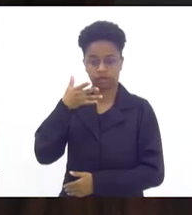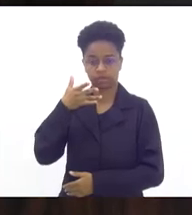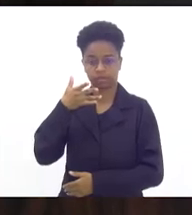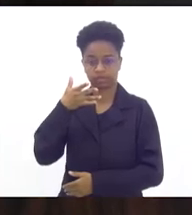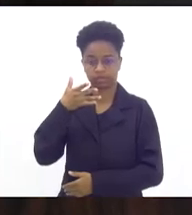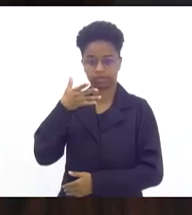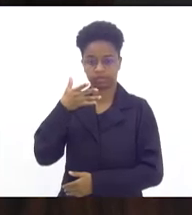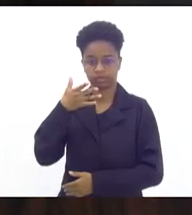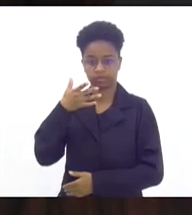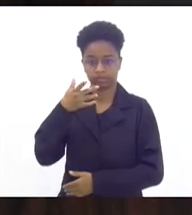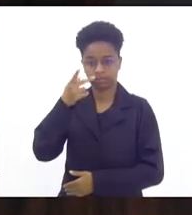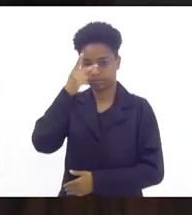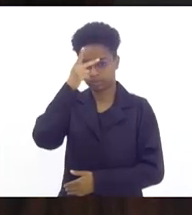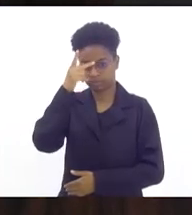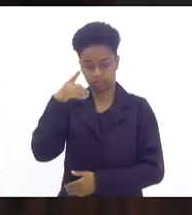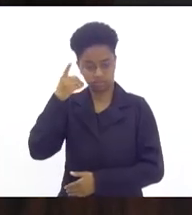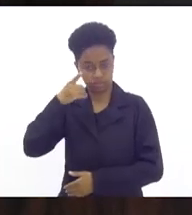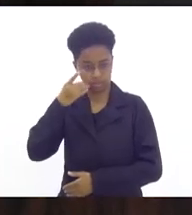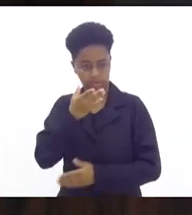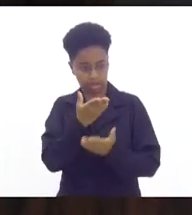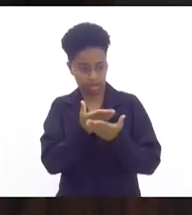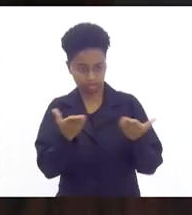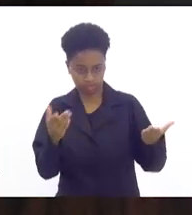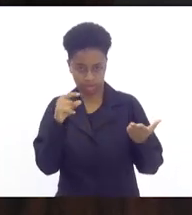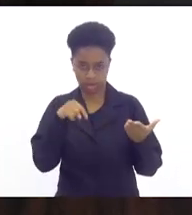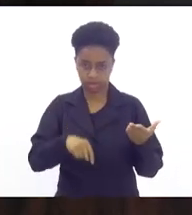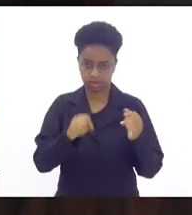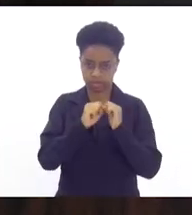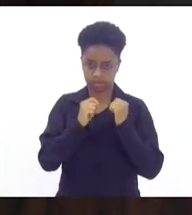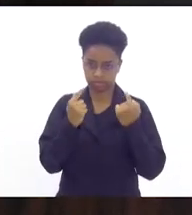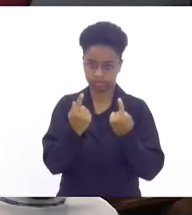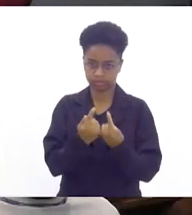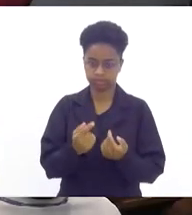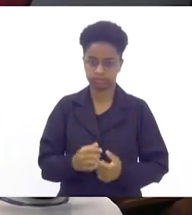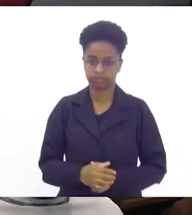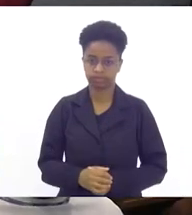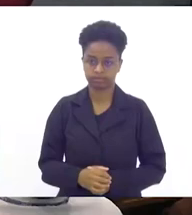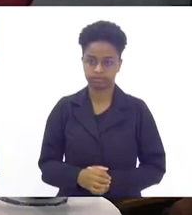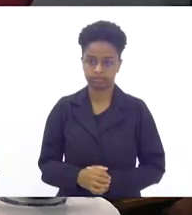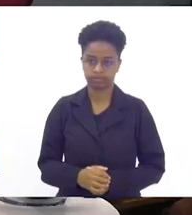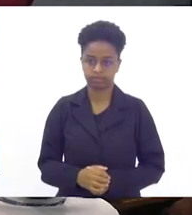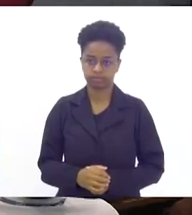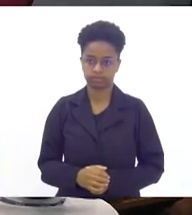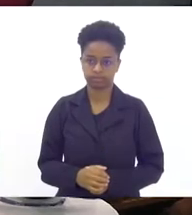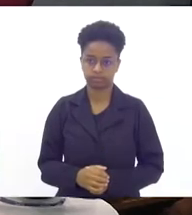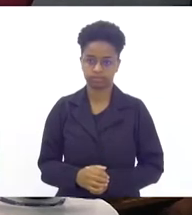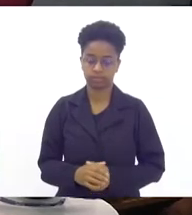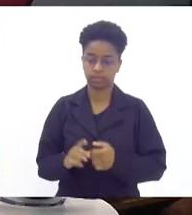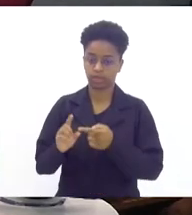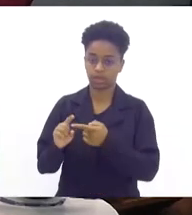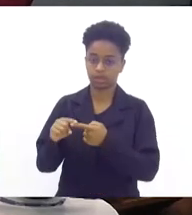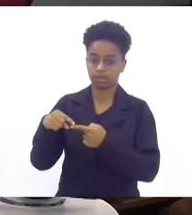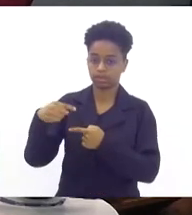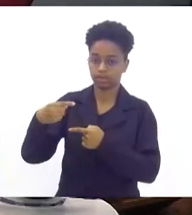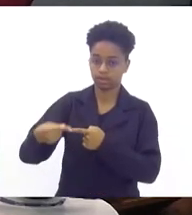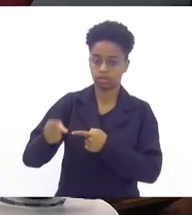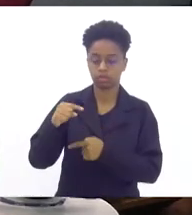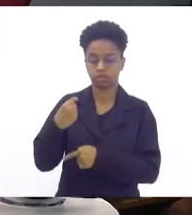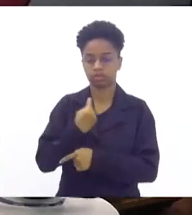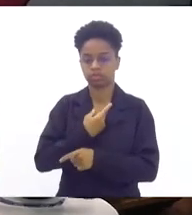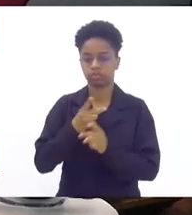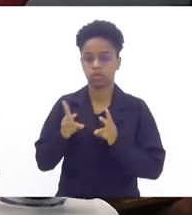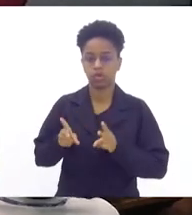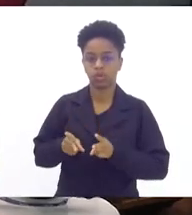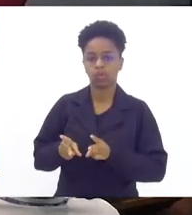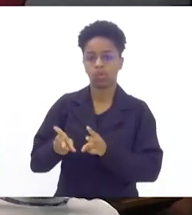as suas excelências deputados desta casa a fim de que posteriormente prossigamos